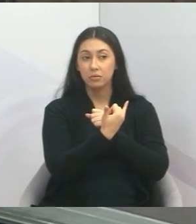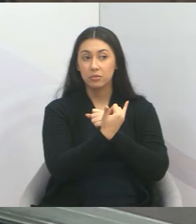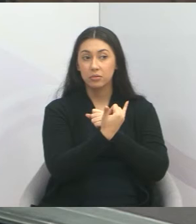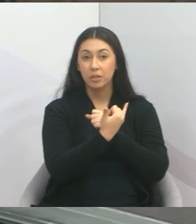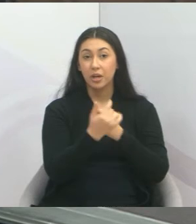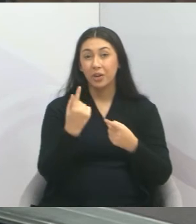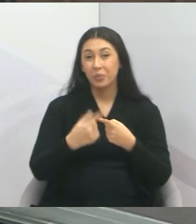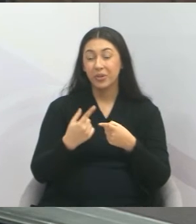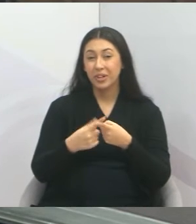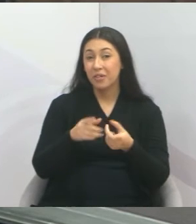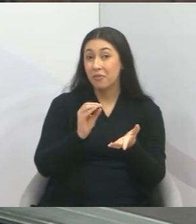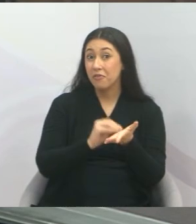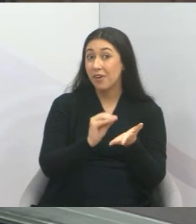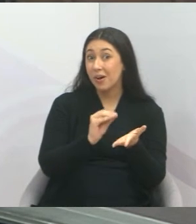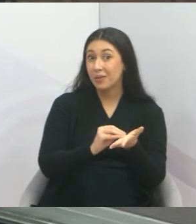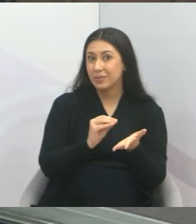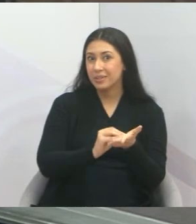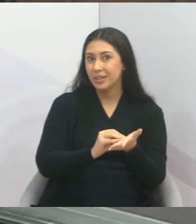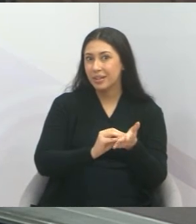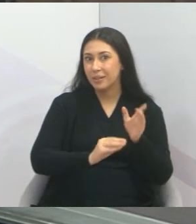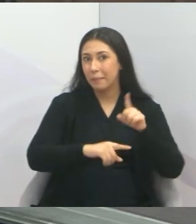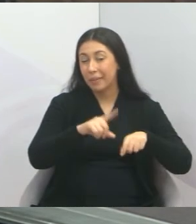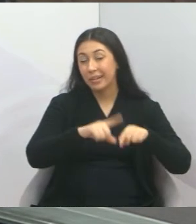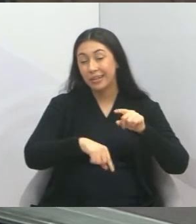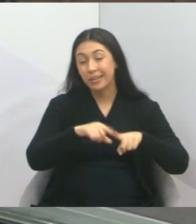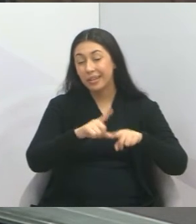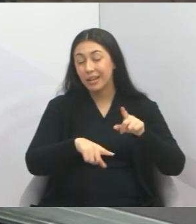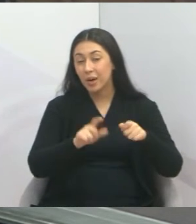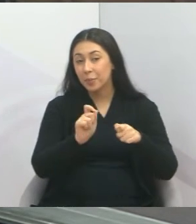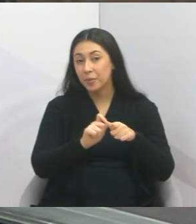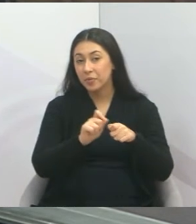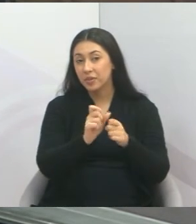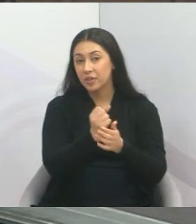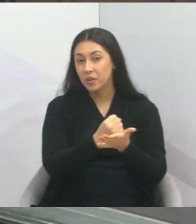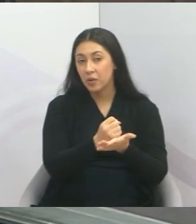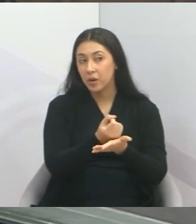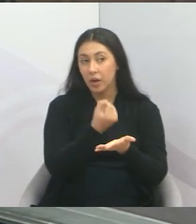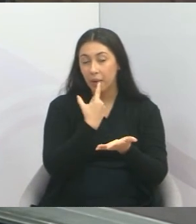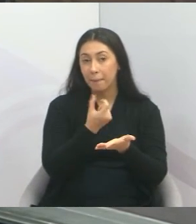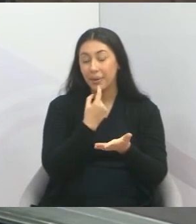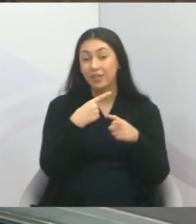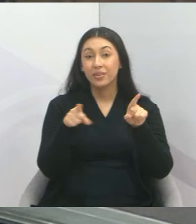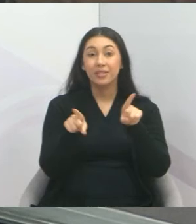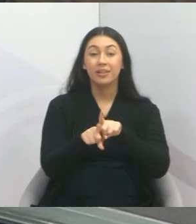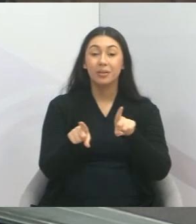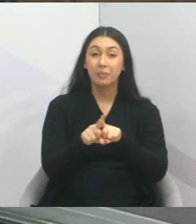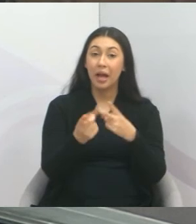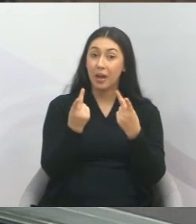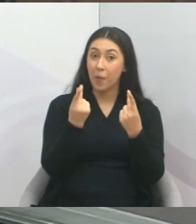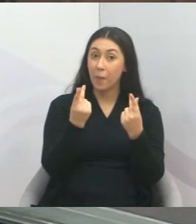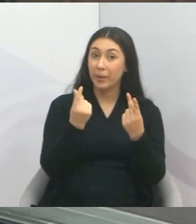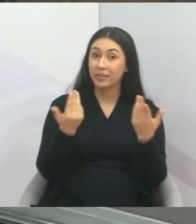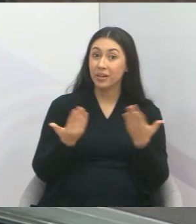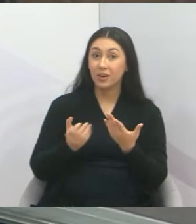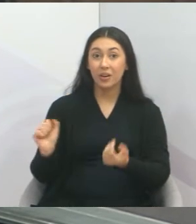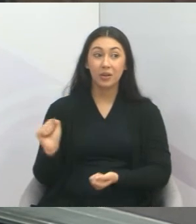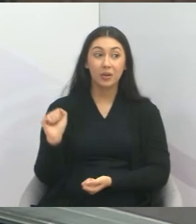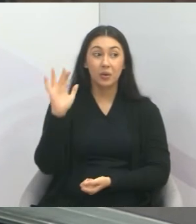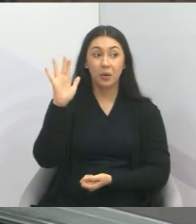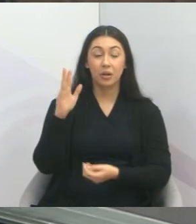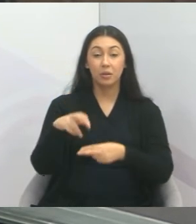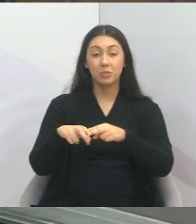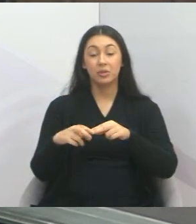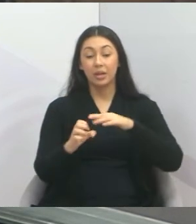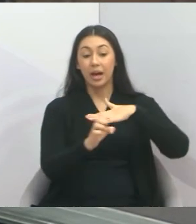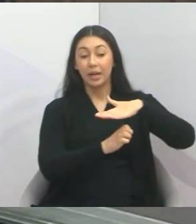insumos para fabricação de matérias-primas para a fabricação do medicamento e o aumento no custo desses insumos então a